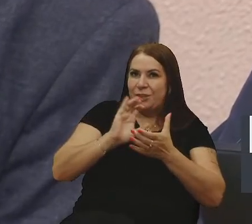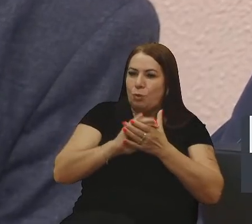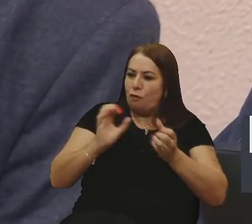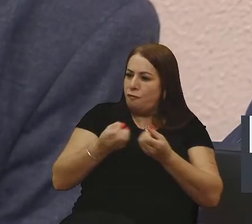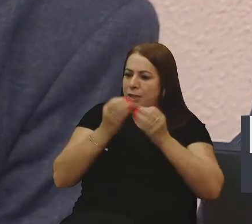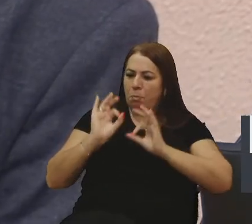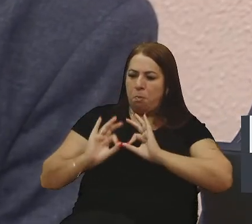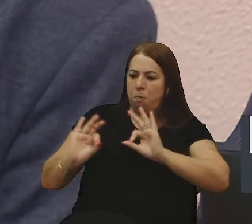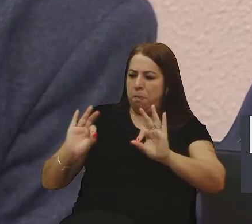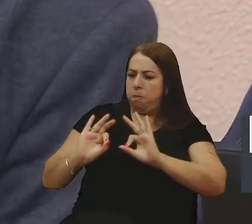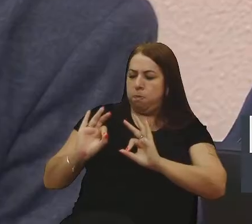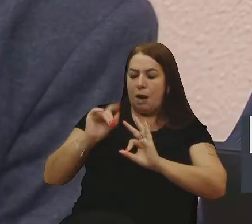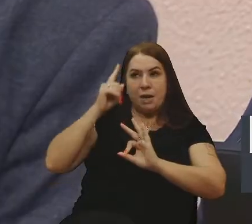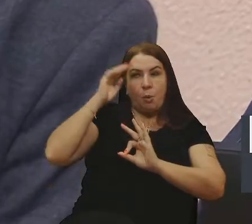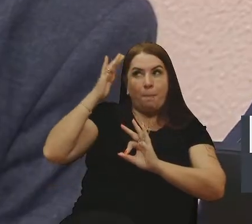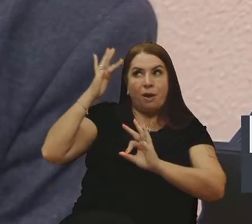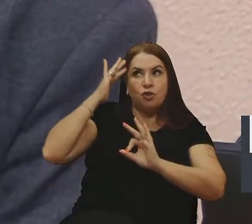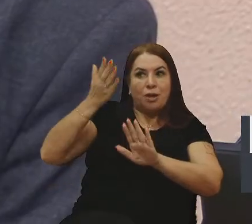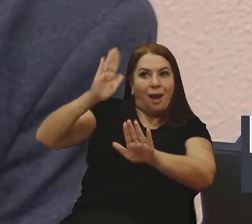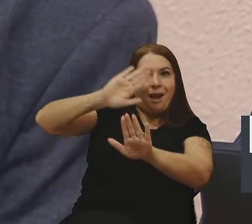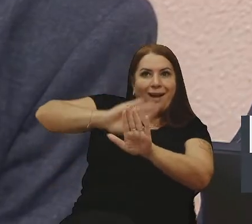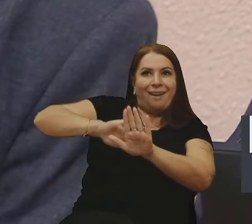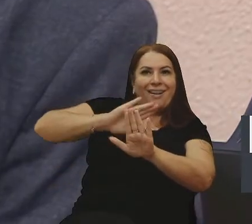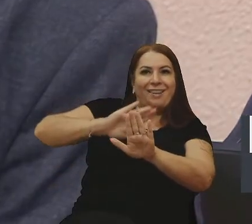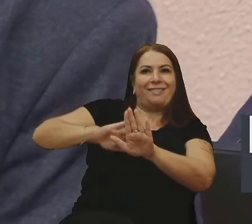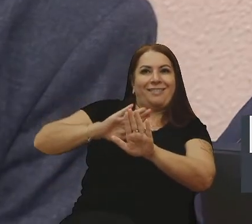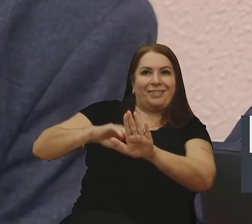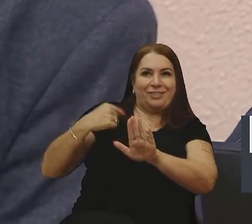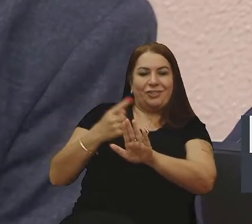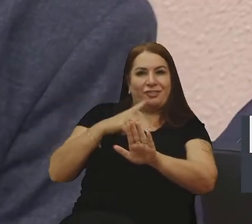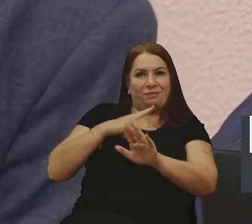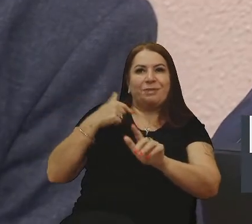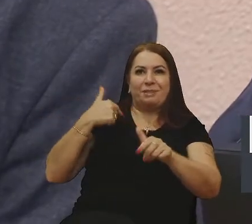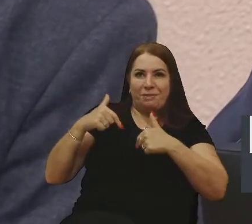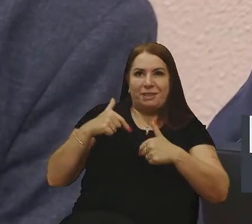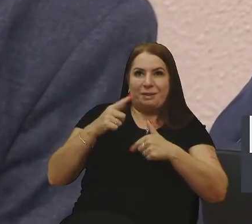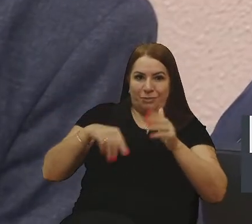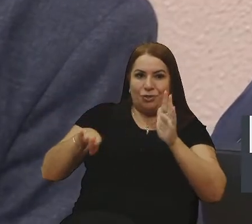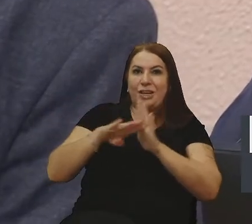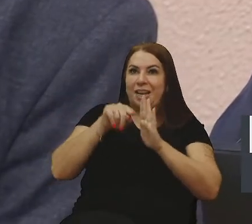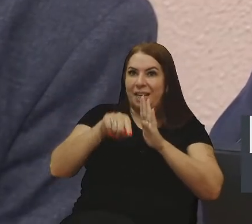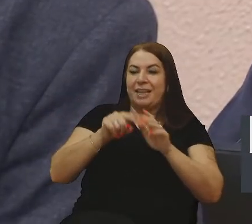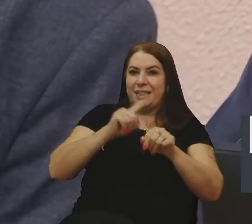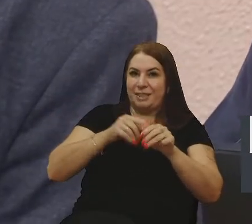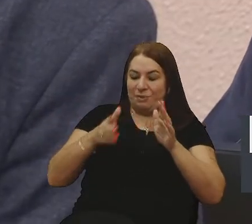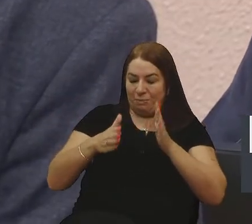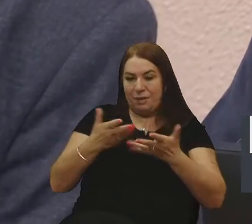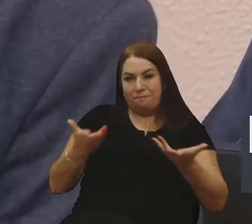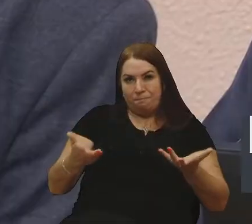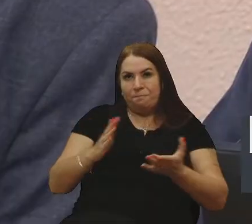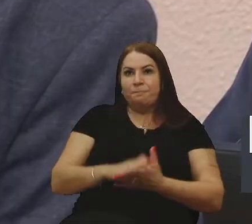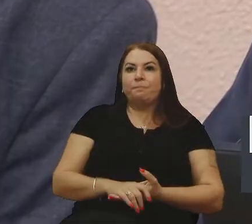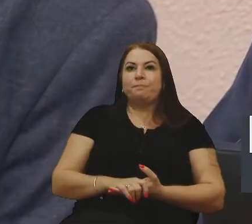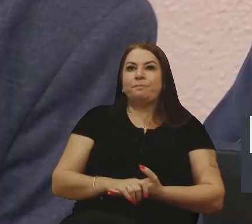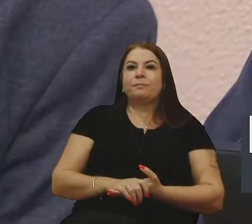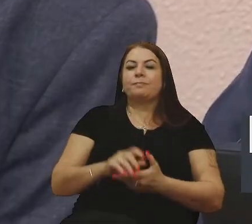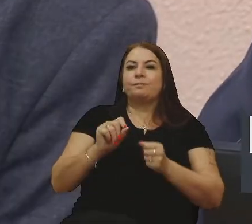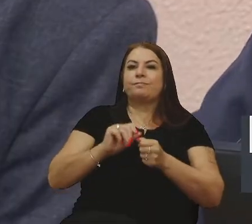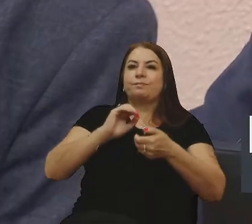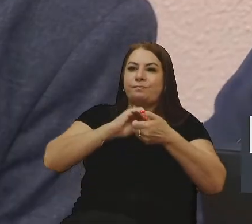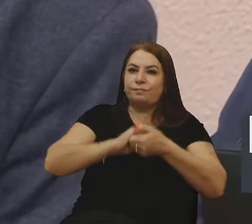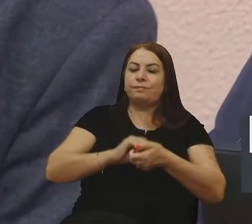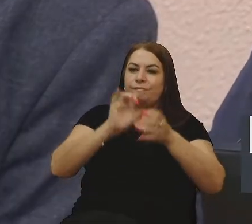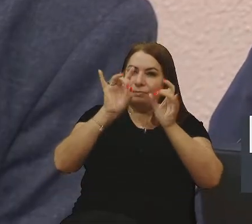festa arrumadinha, a gente não dimensiona o quanto nós tivemos que trabalhar para chegar neste momento. Fazer uma saudação